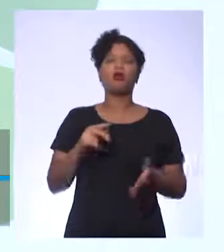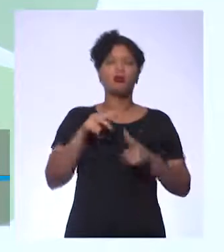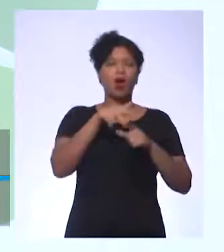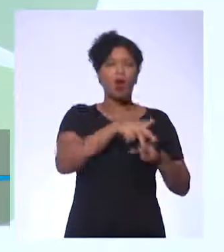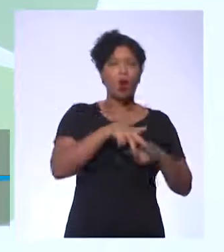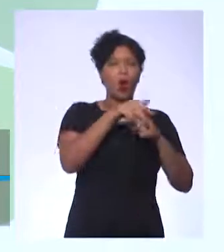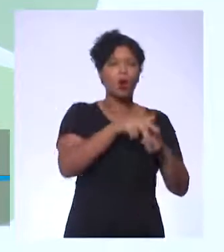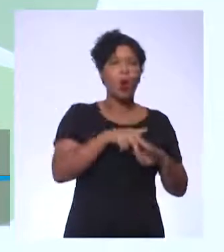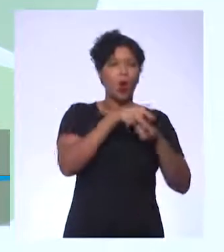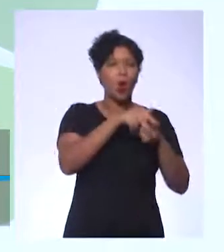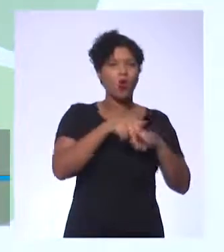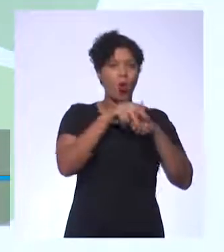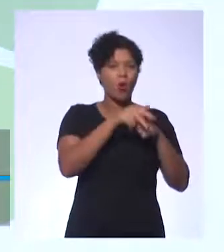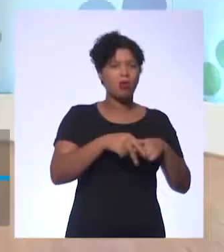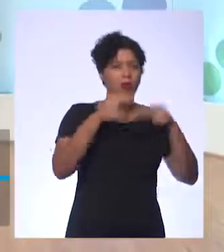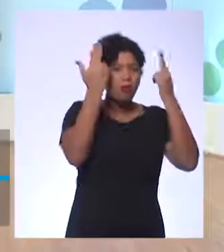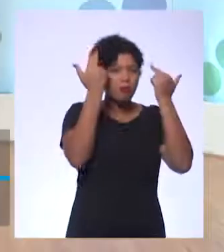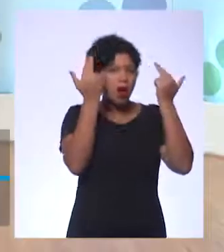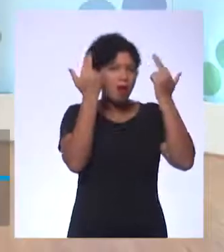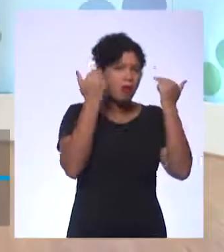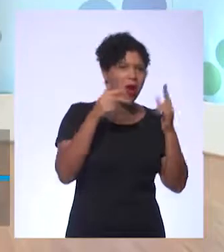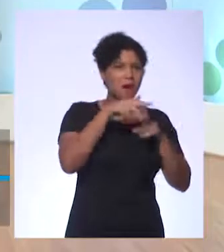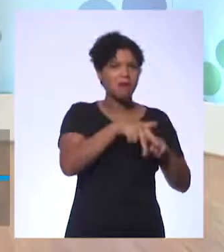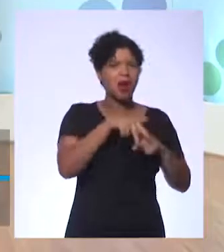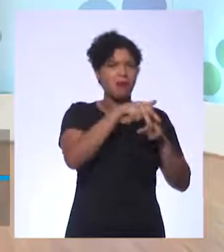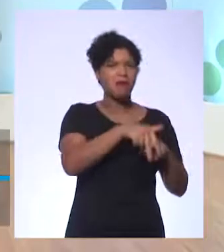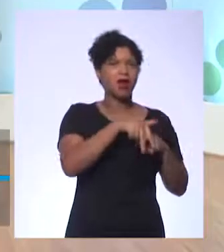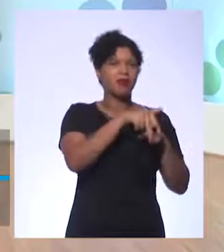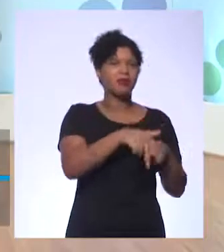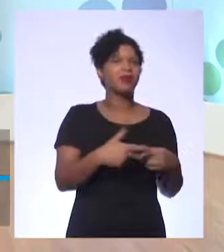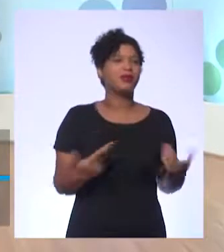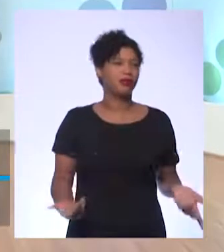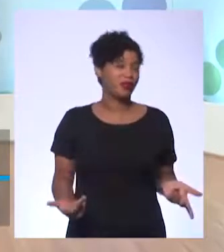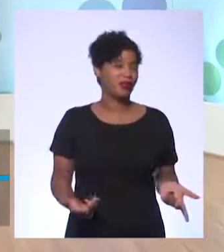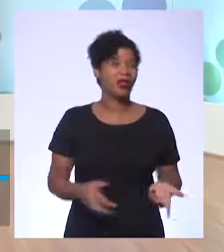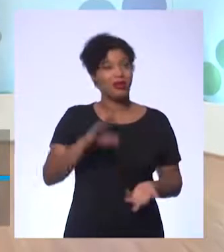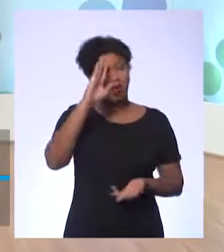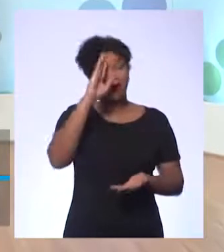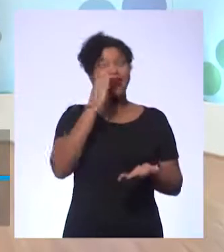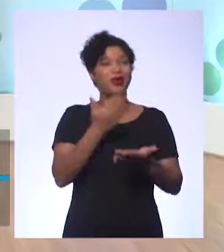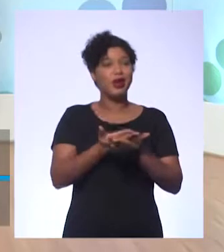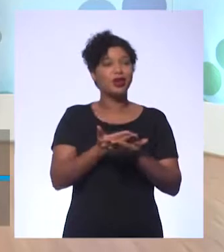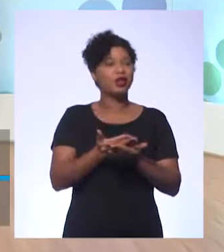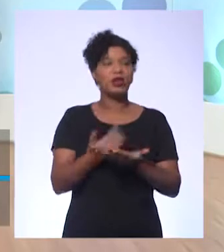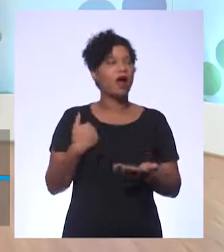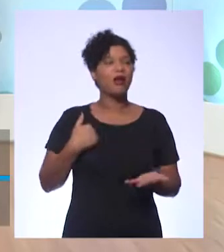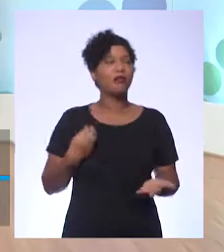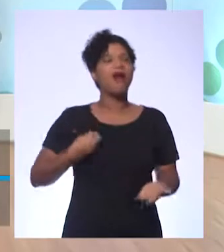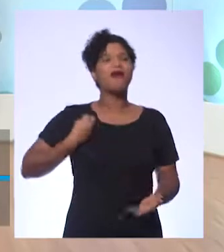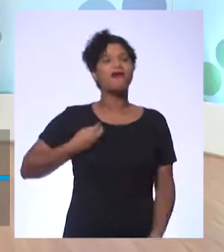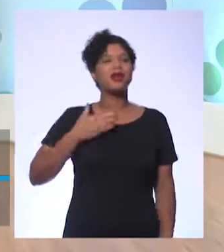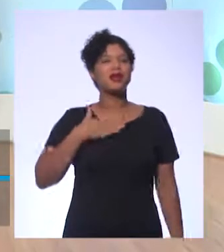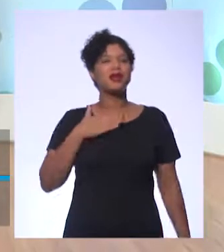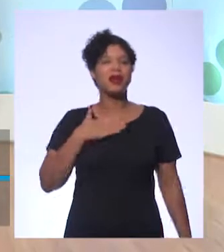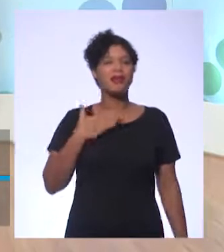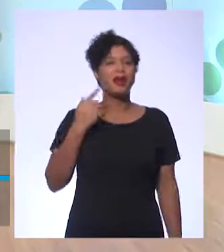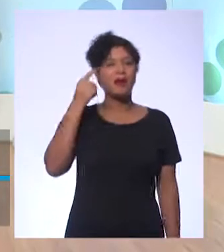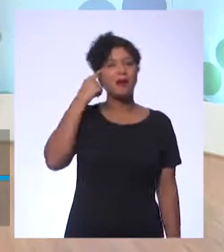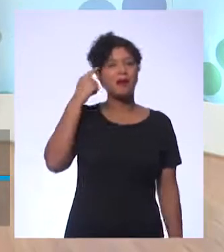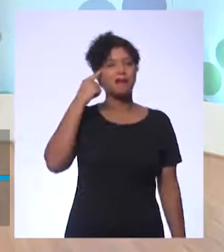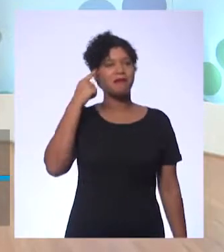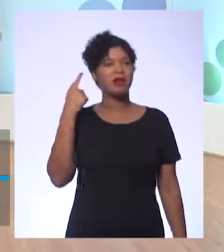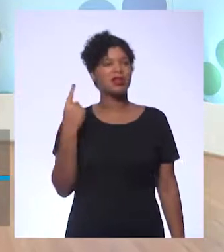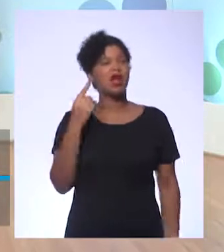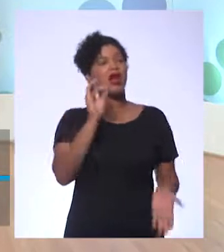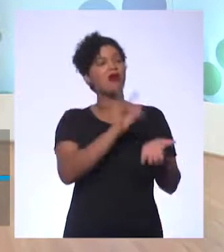para a aventura, como a gente percebeu aí. Exatamente. Aí ele acreditou e começou a viver nesse contexto, achando que aquela era